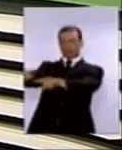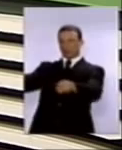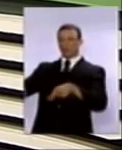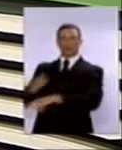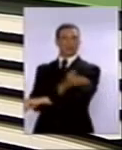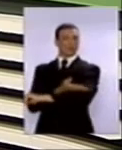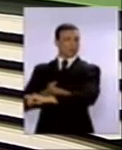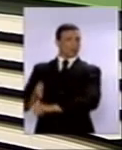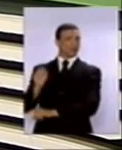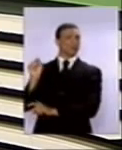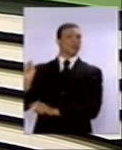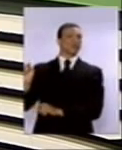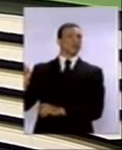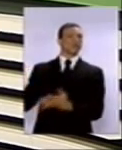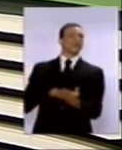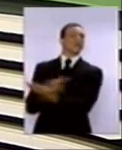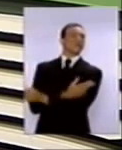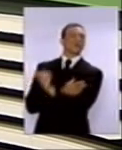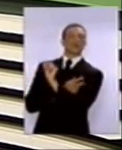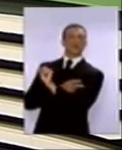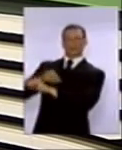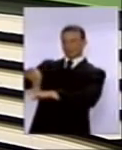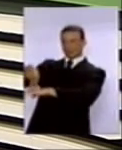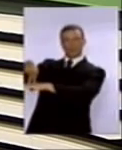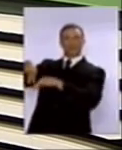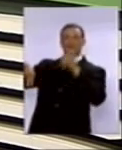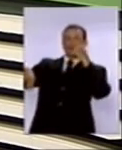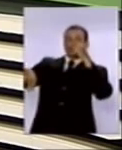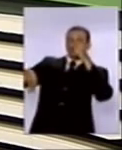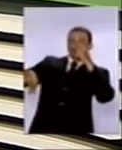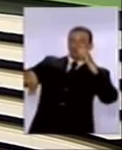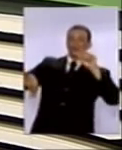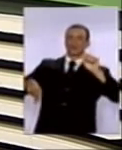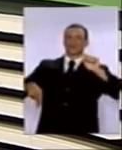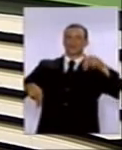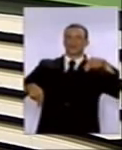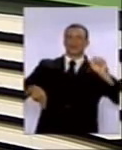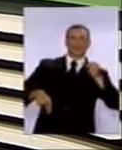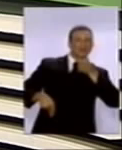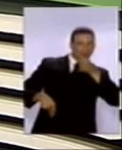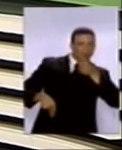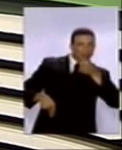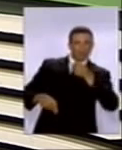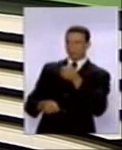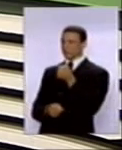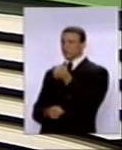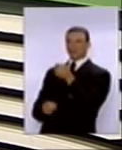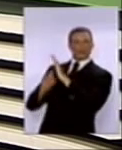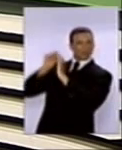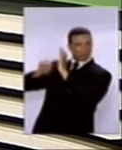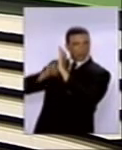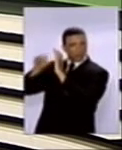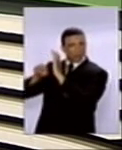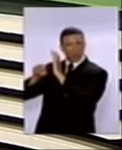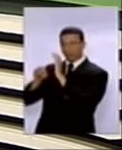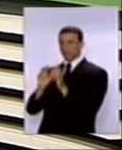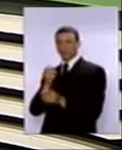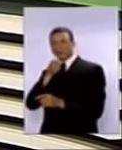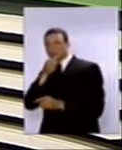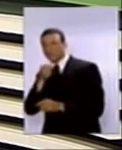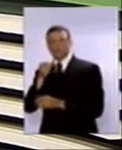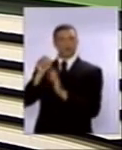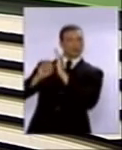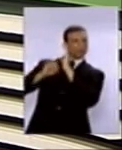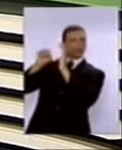que exatamente perto de onde está localizada a repórter ana paula gangue que está exatamente neste ponto atrás da ana paula